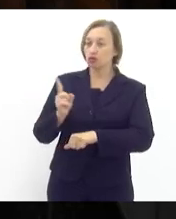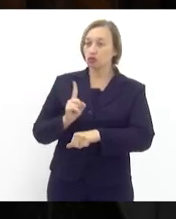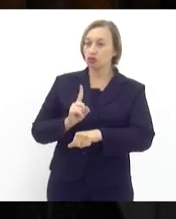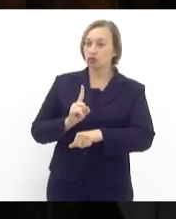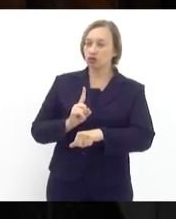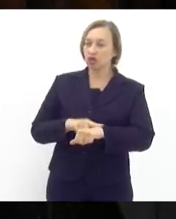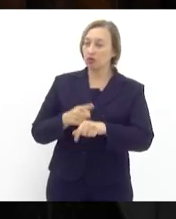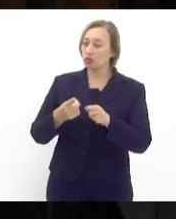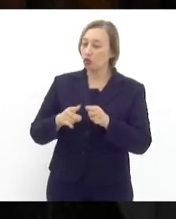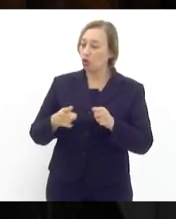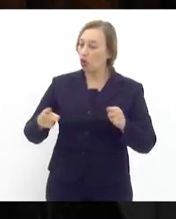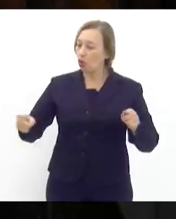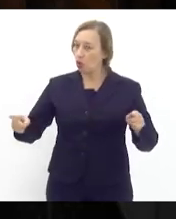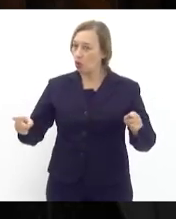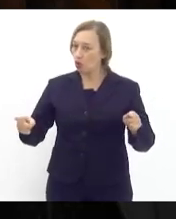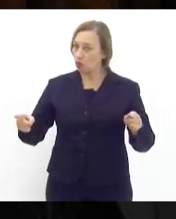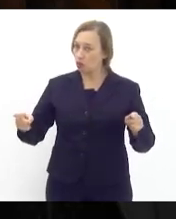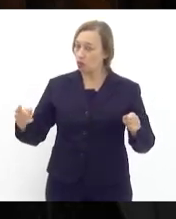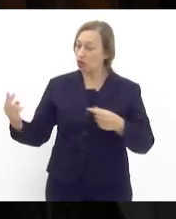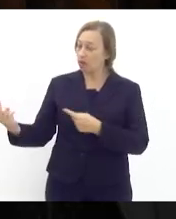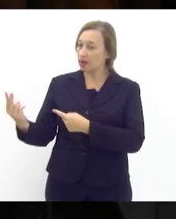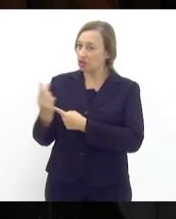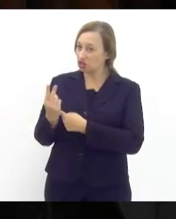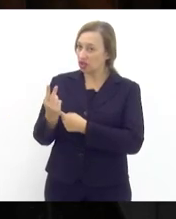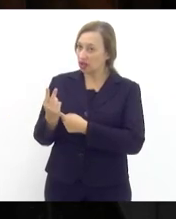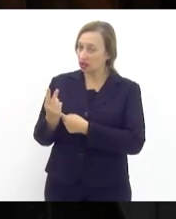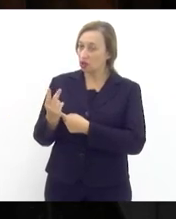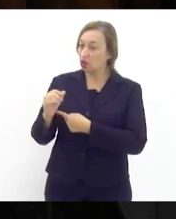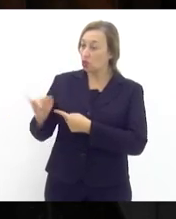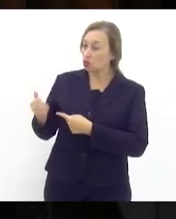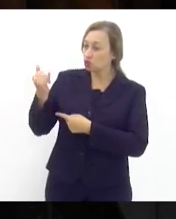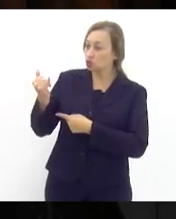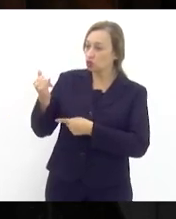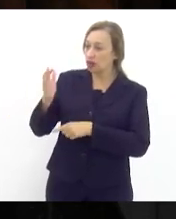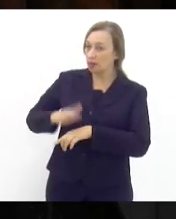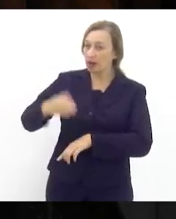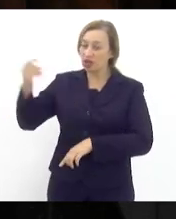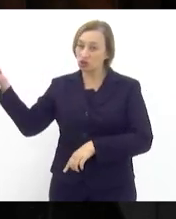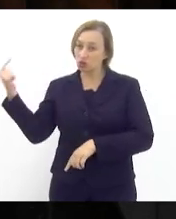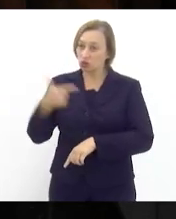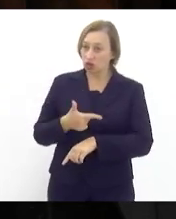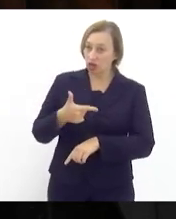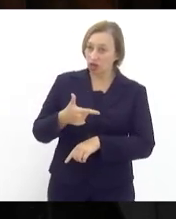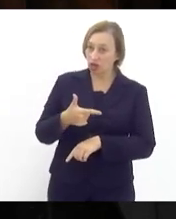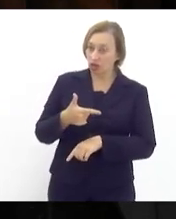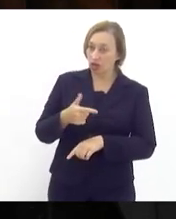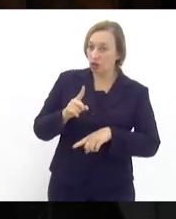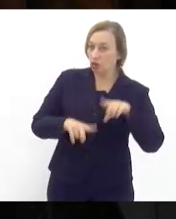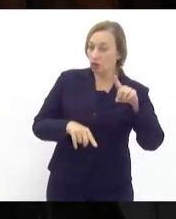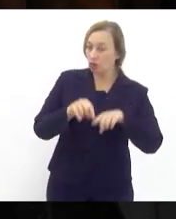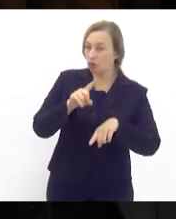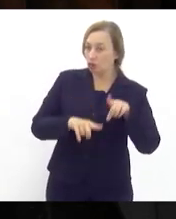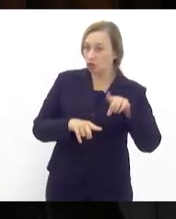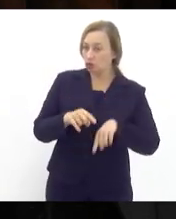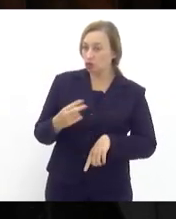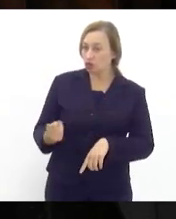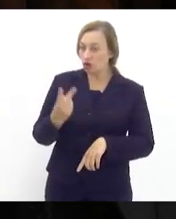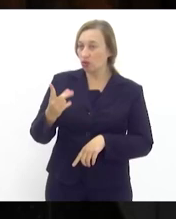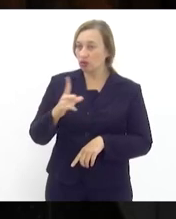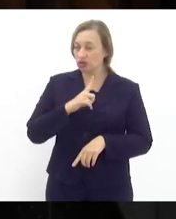e o juro que ele vai pagar é maior que o seu que o crescimento do seu produto interno bruto